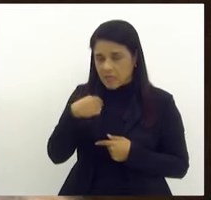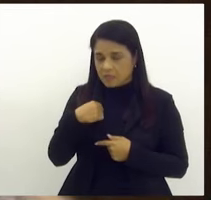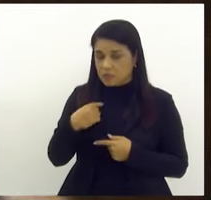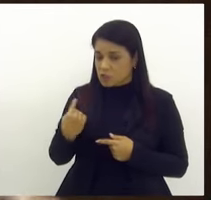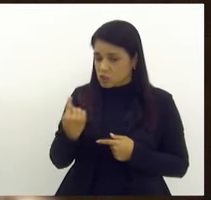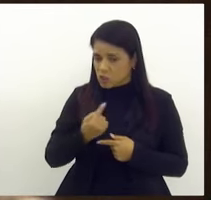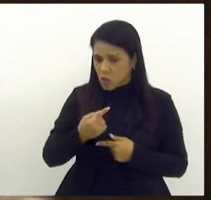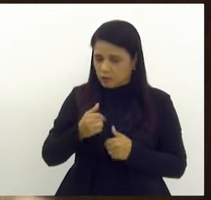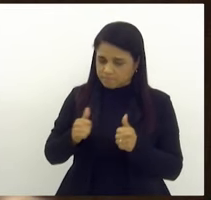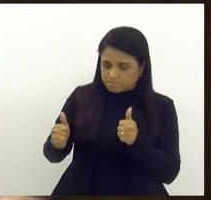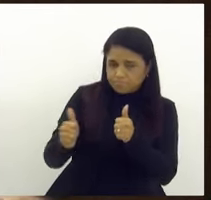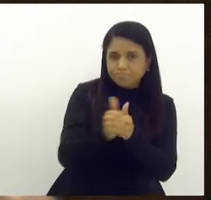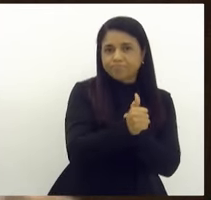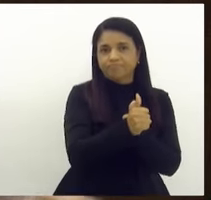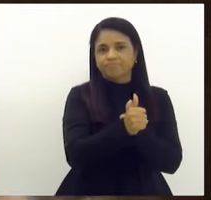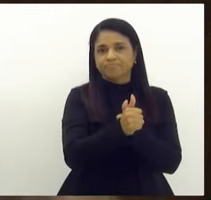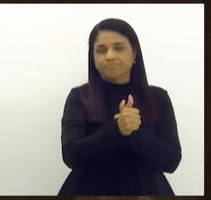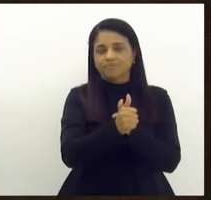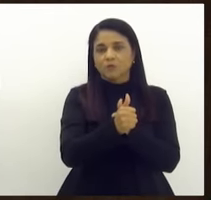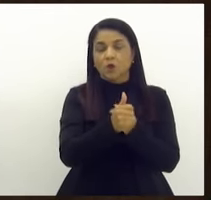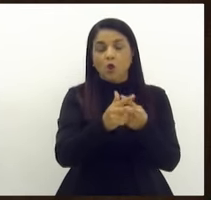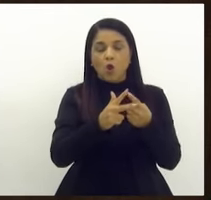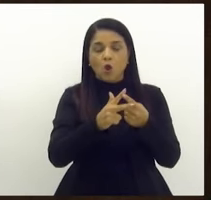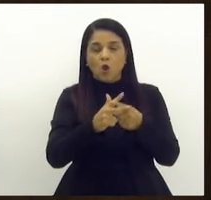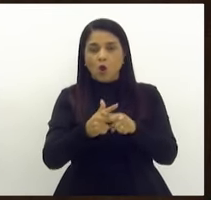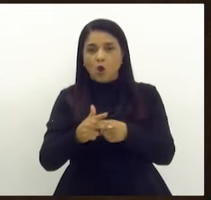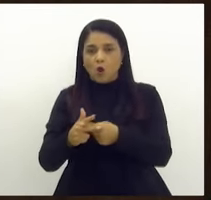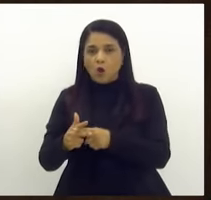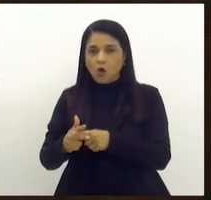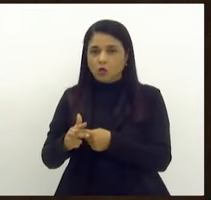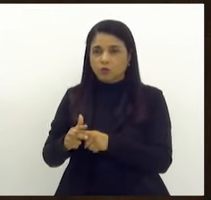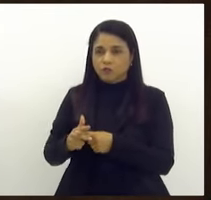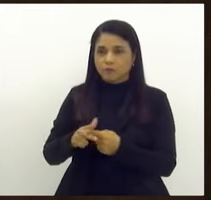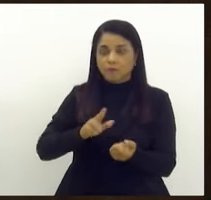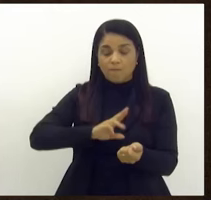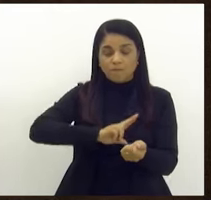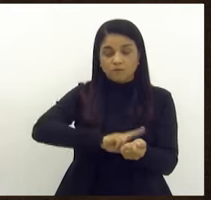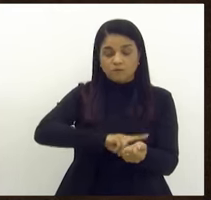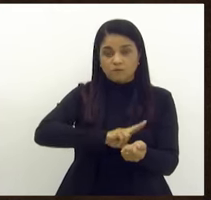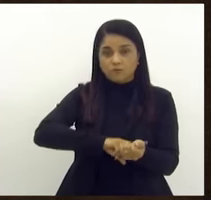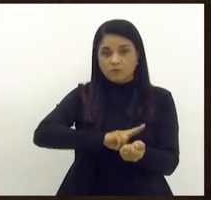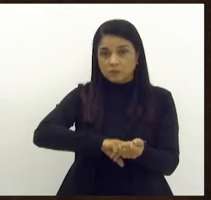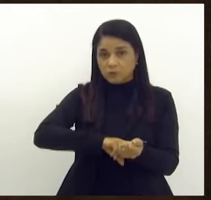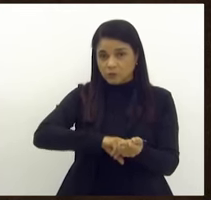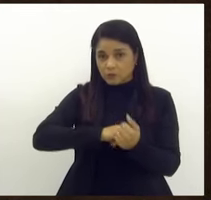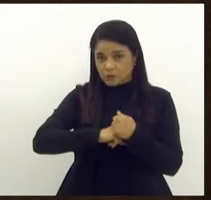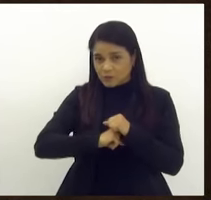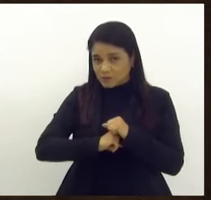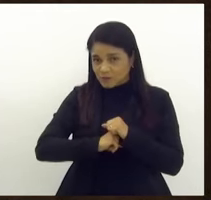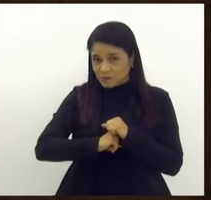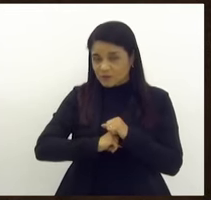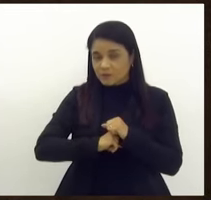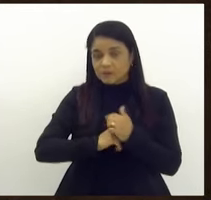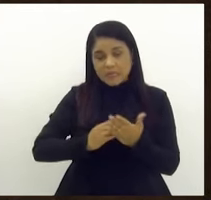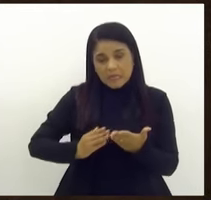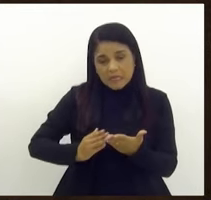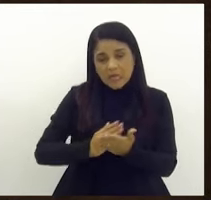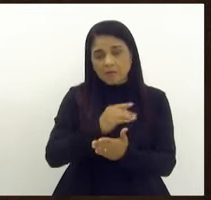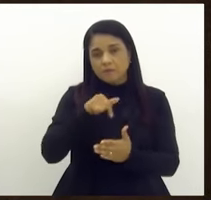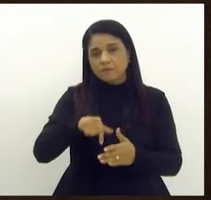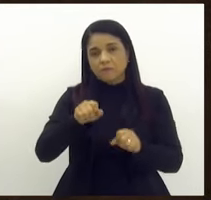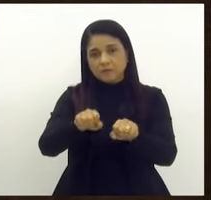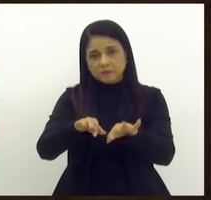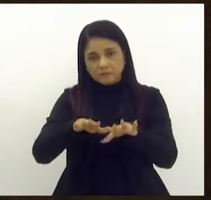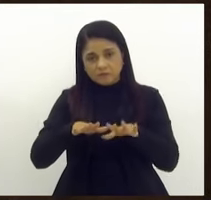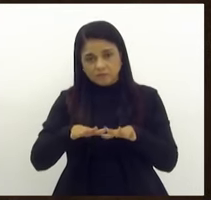corremos na frente corrigimos os vícios iniciativas E aí aprovamos aqui na casa